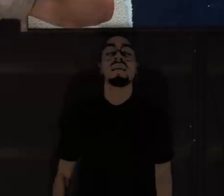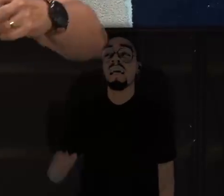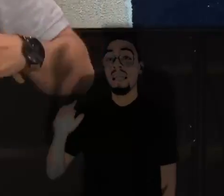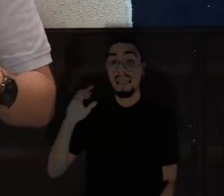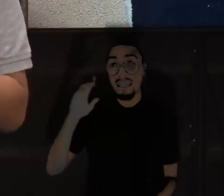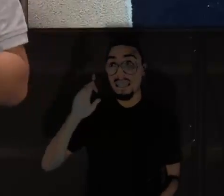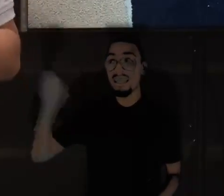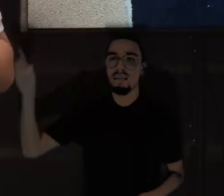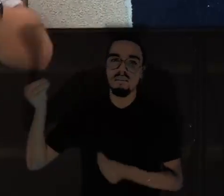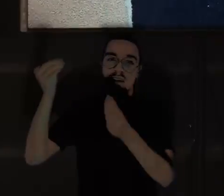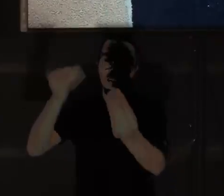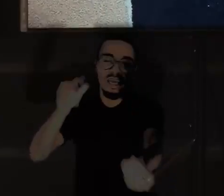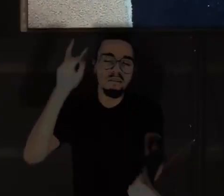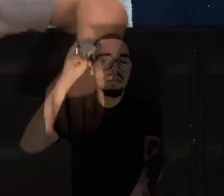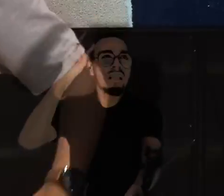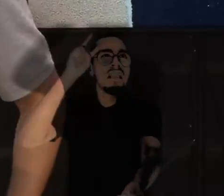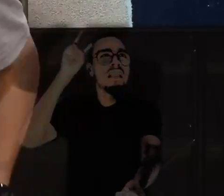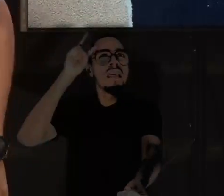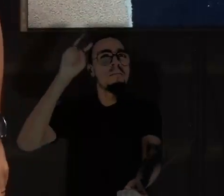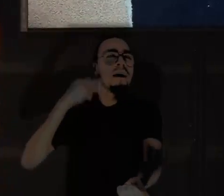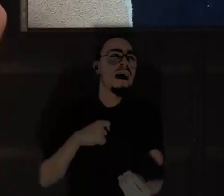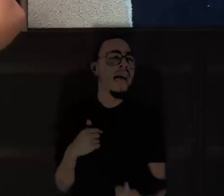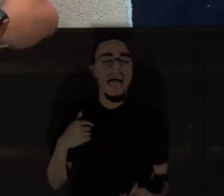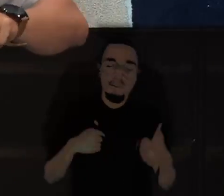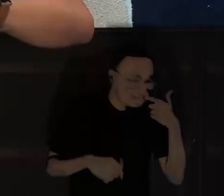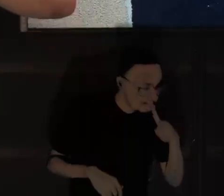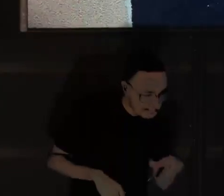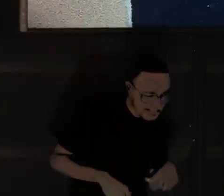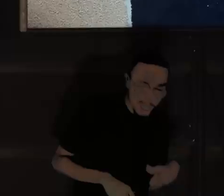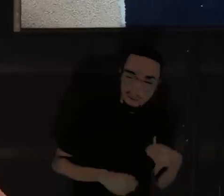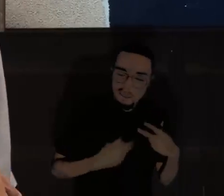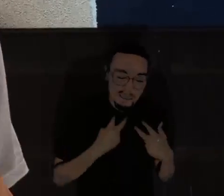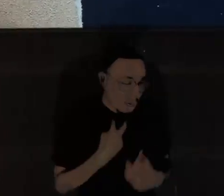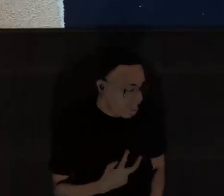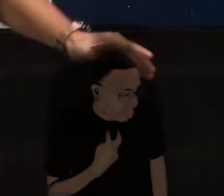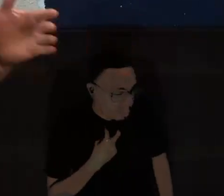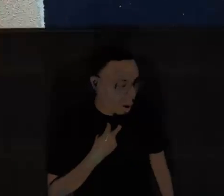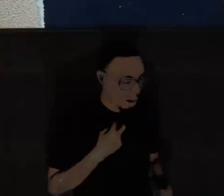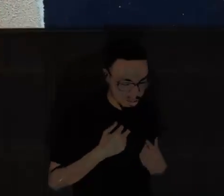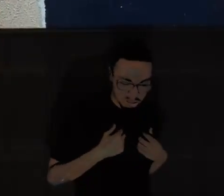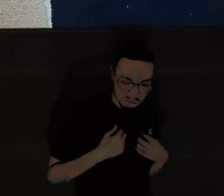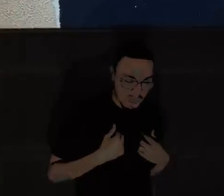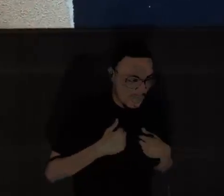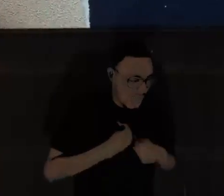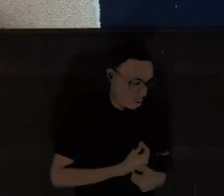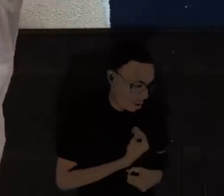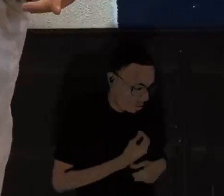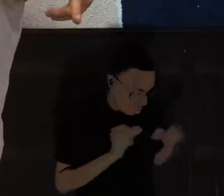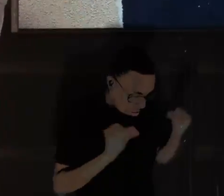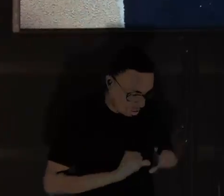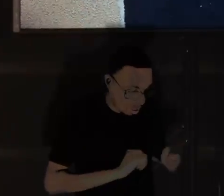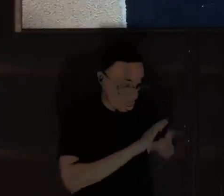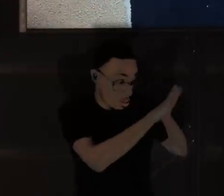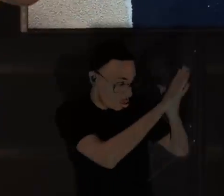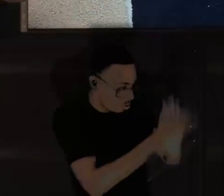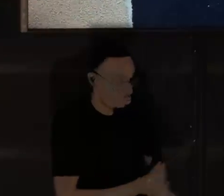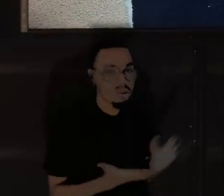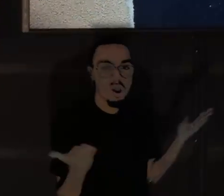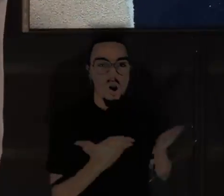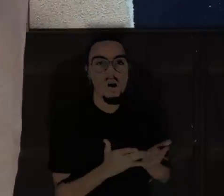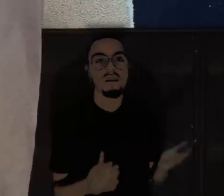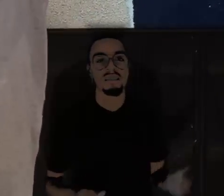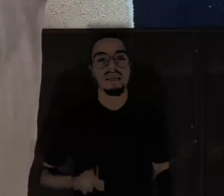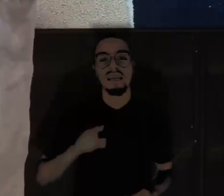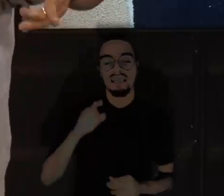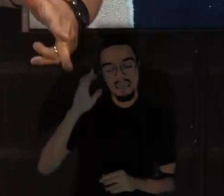essa síndrome de não consigo, de não posso, de se lamentar, de fazer a sua vida uma vida cinza. Ei, Deus sabe que você ainda quer vencer,